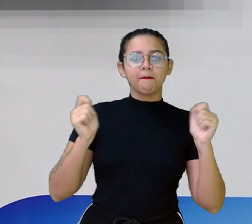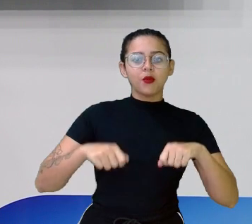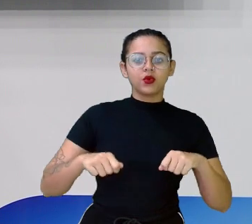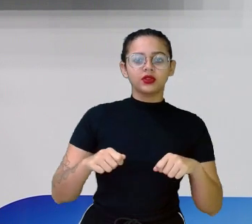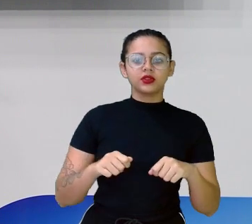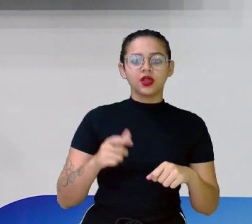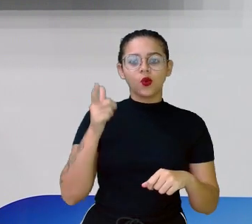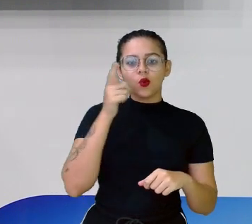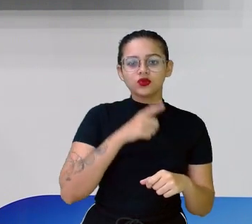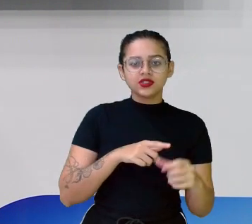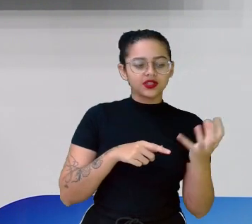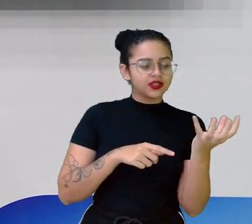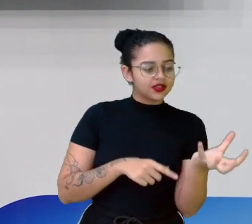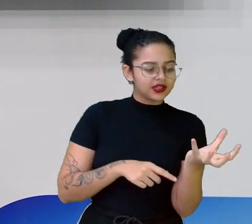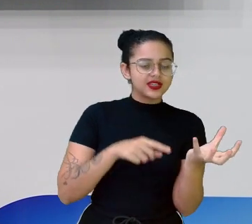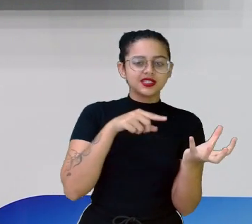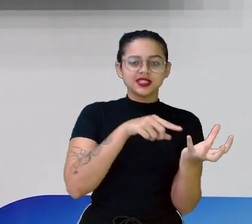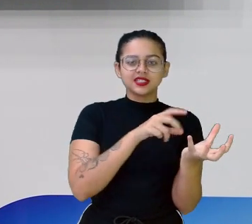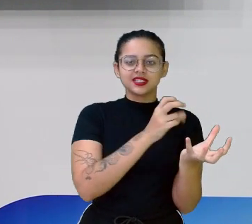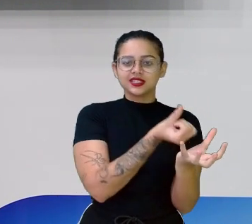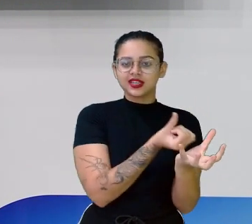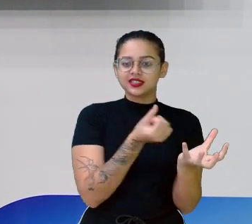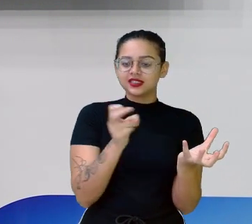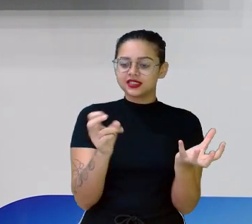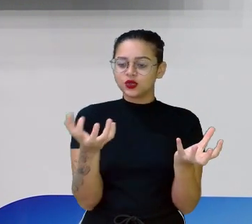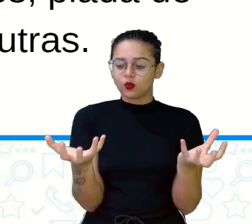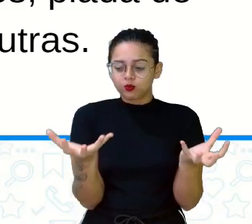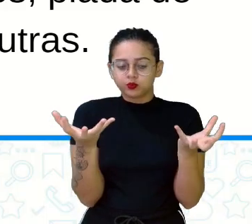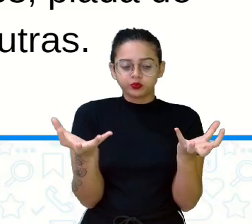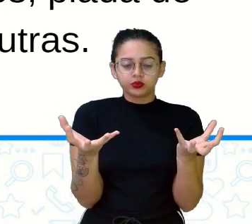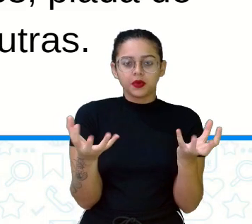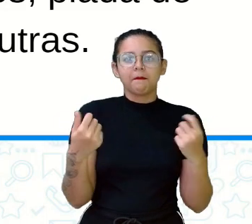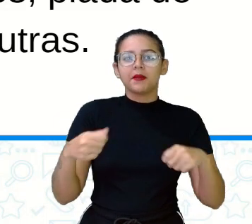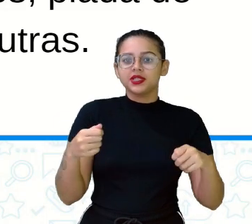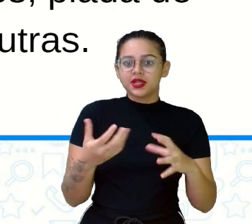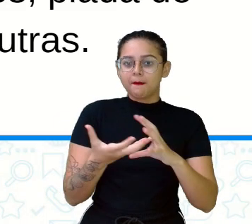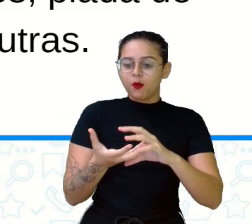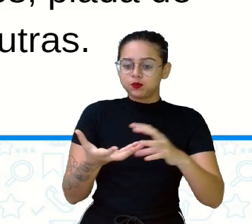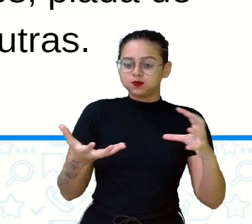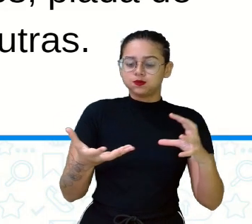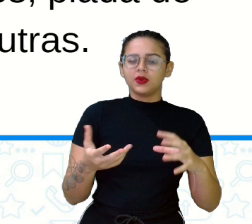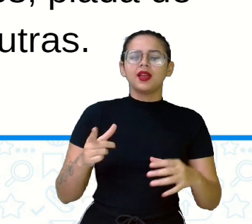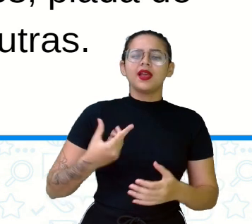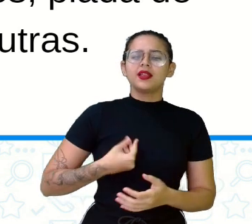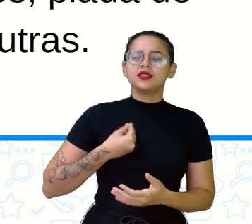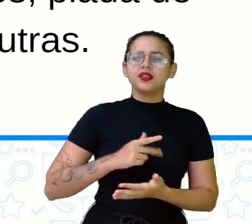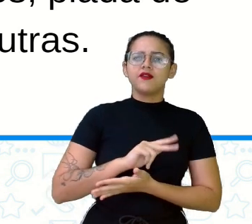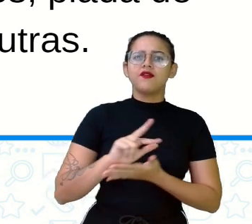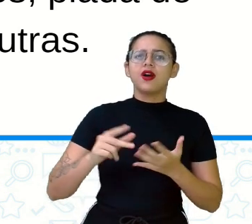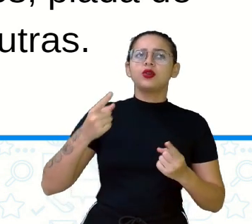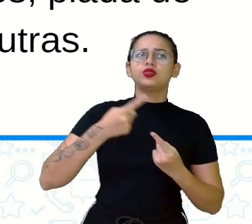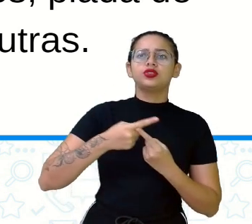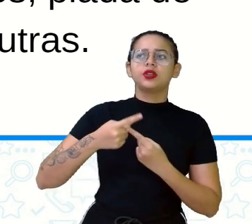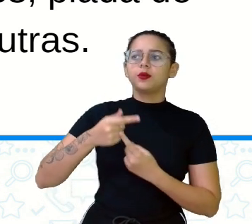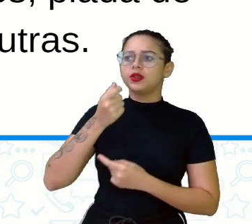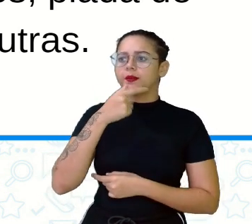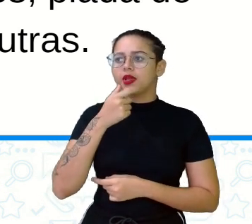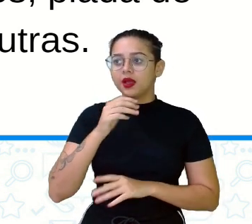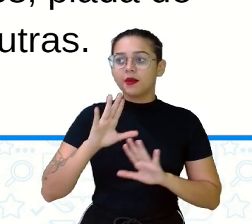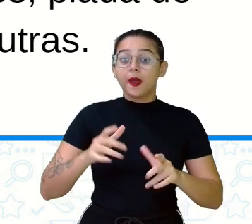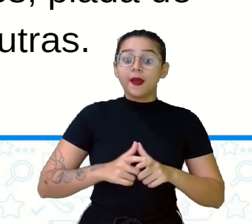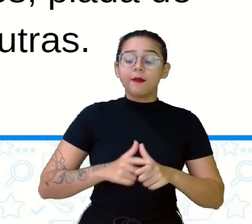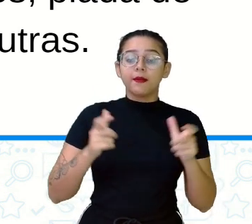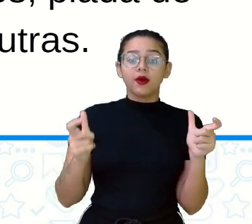mão só 5 laranjas e 6 na outra. Existem vários tipos de piadas, sendo que muitas